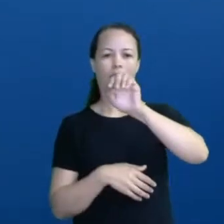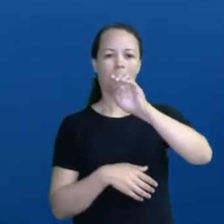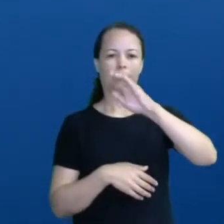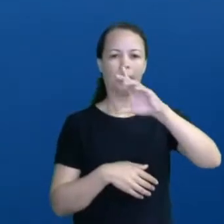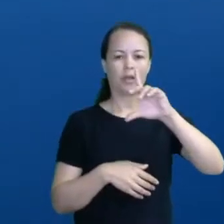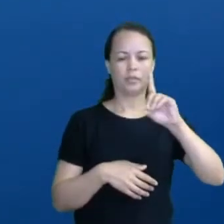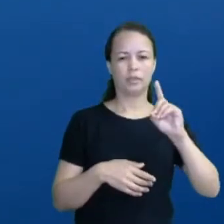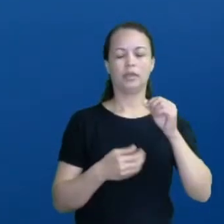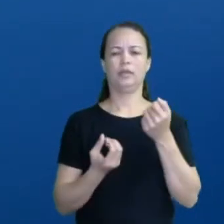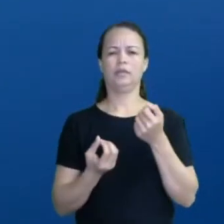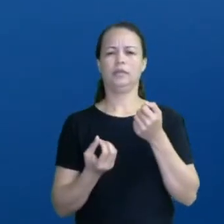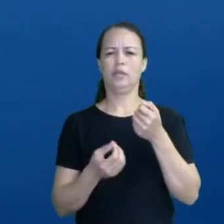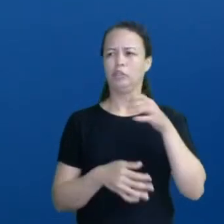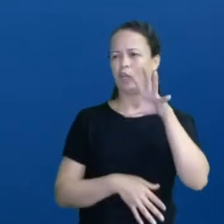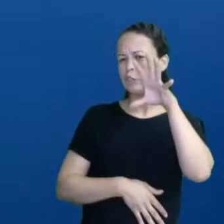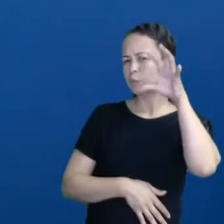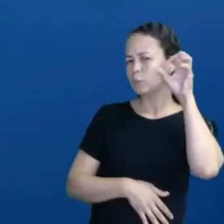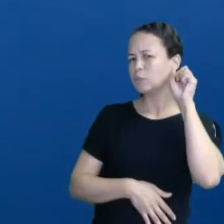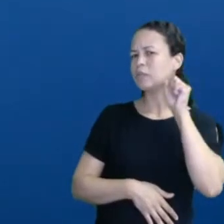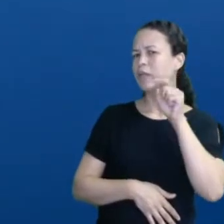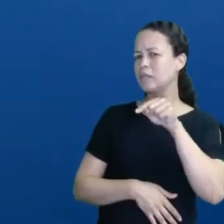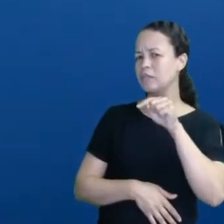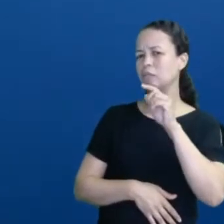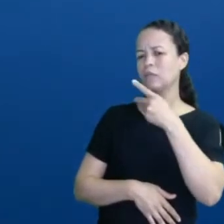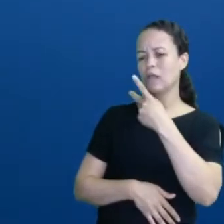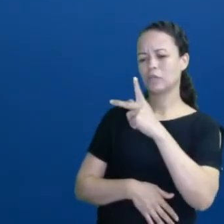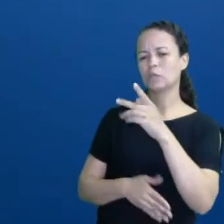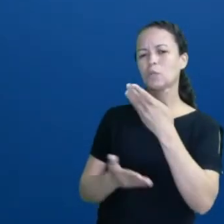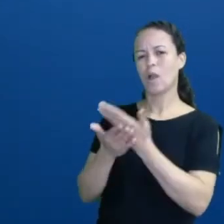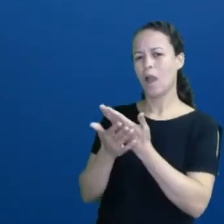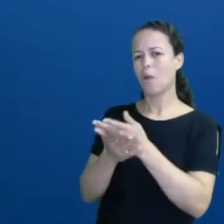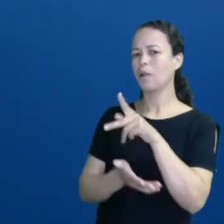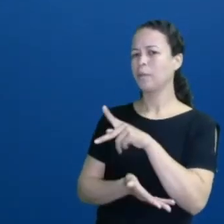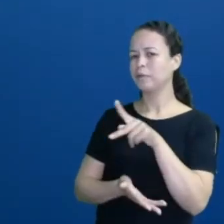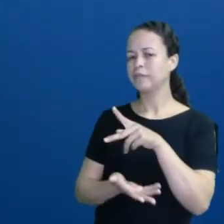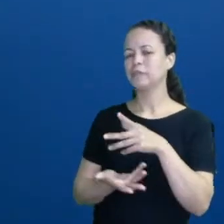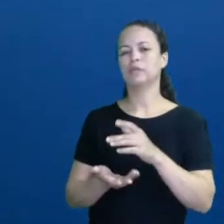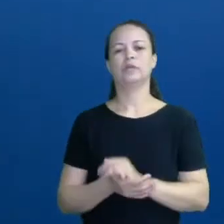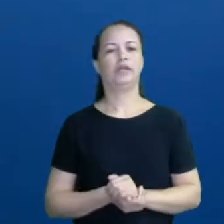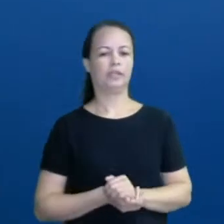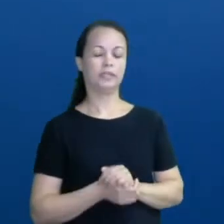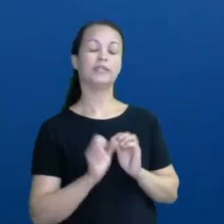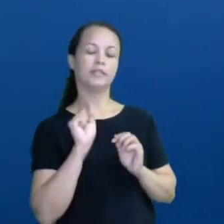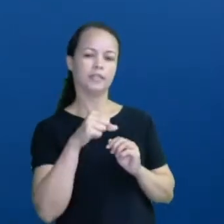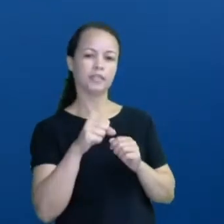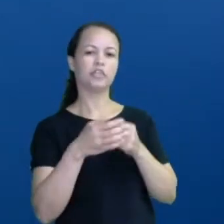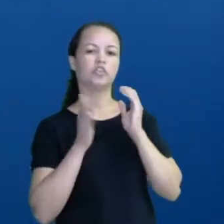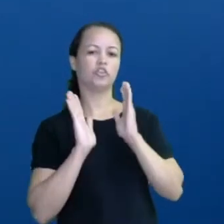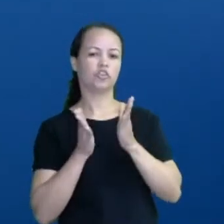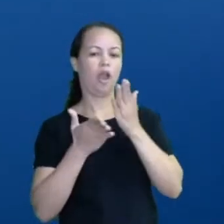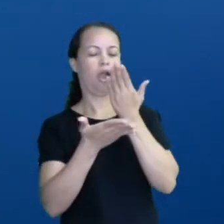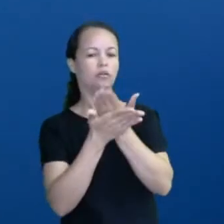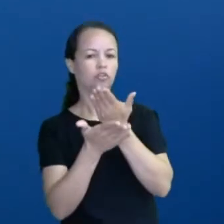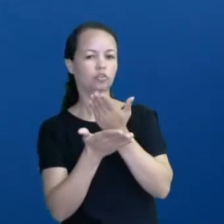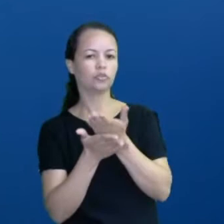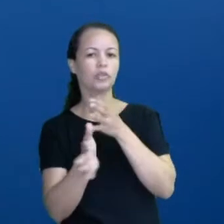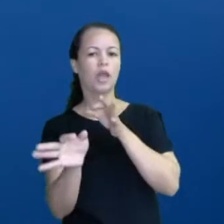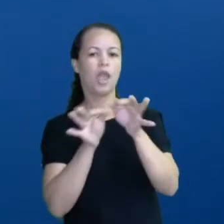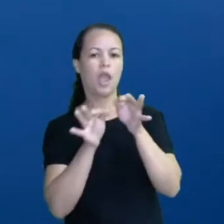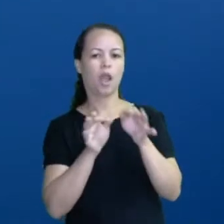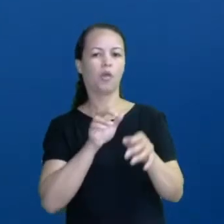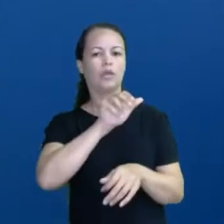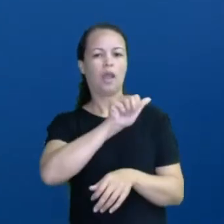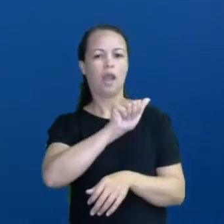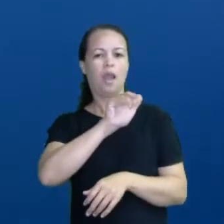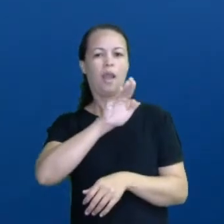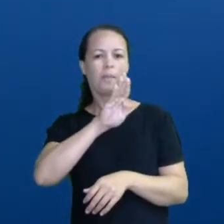tia, nas suas aulas. Isso mesmo, a gente estudou que a ordem alfabética é a ordem do